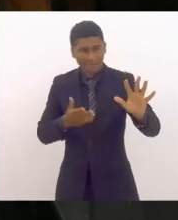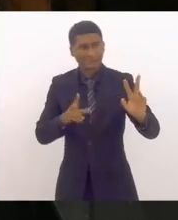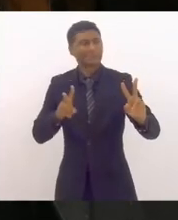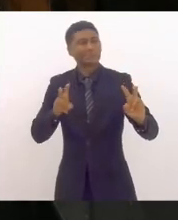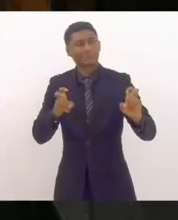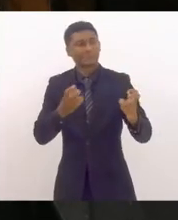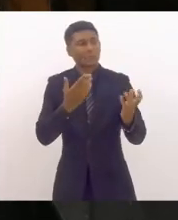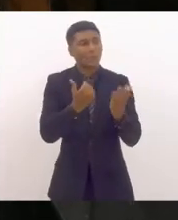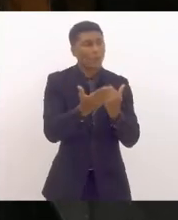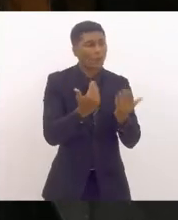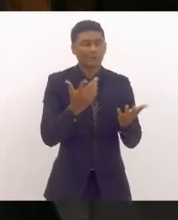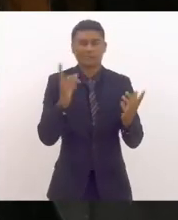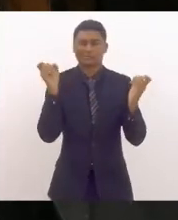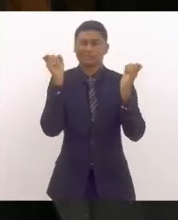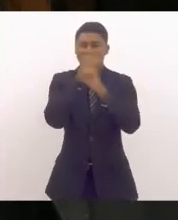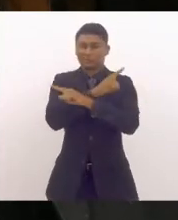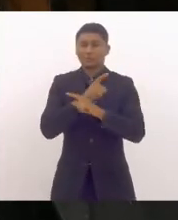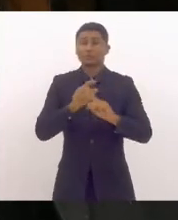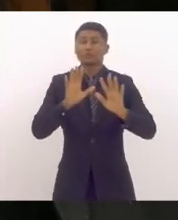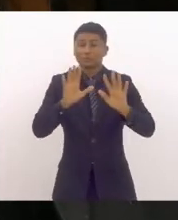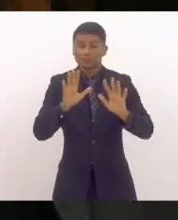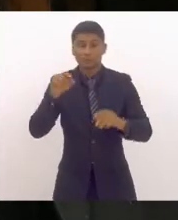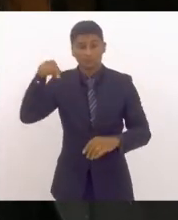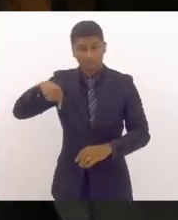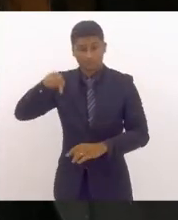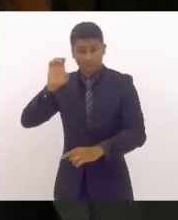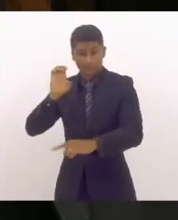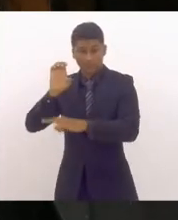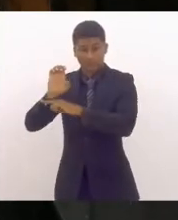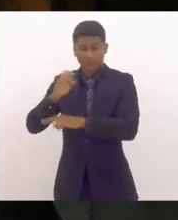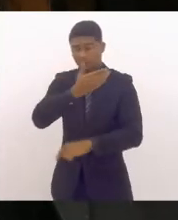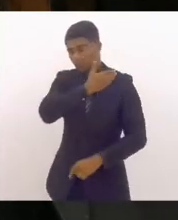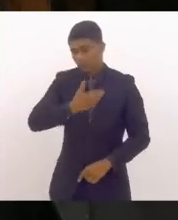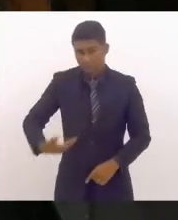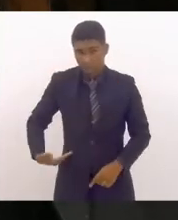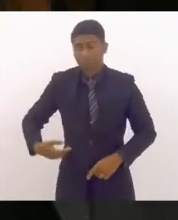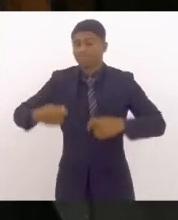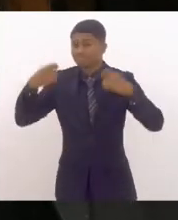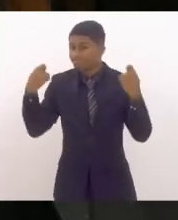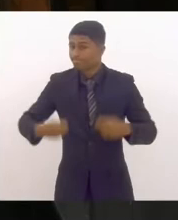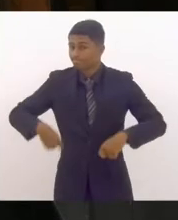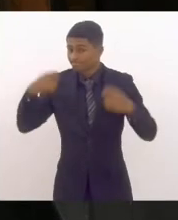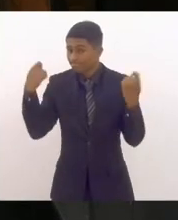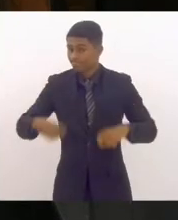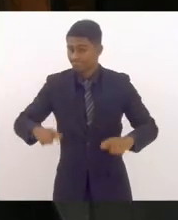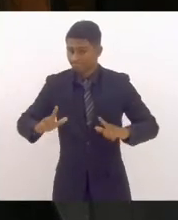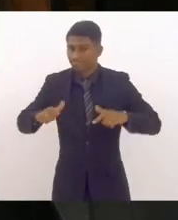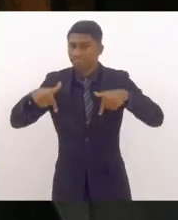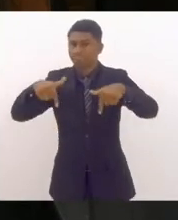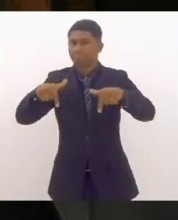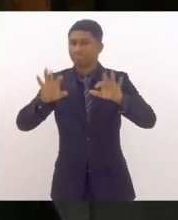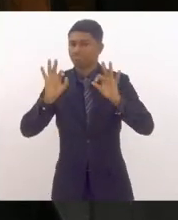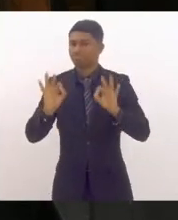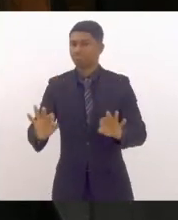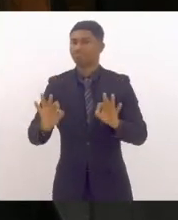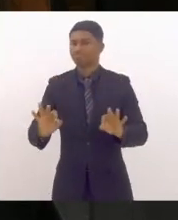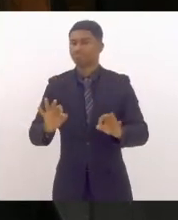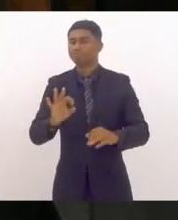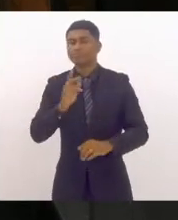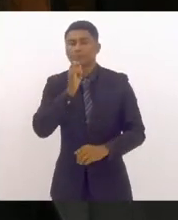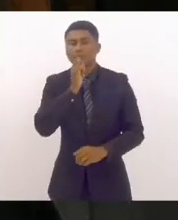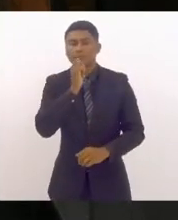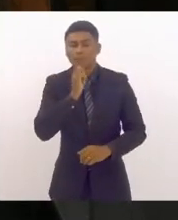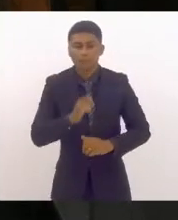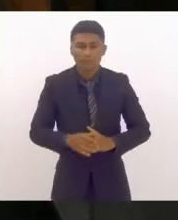lembrar que a questões sobre as quais o governo do estado tem que ser muito assertivo como por exemplo como por